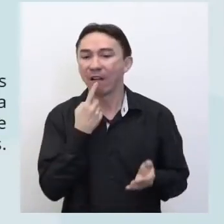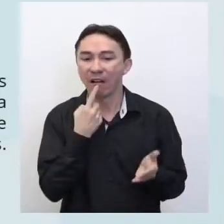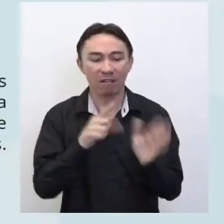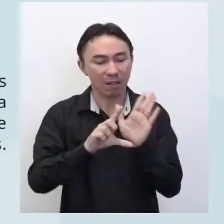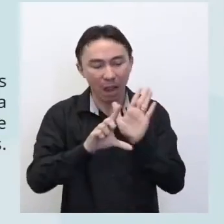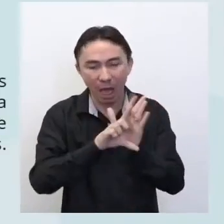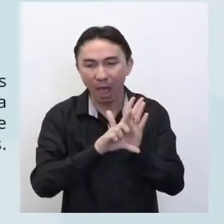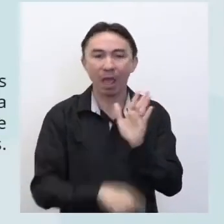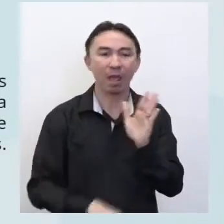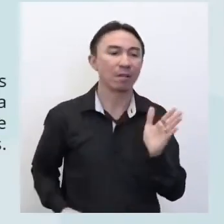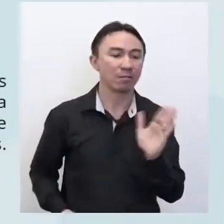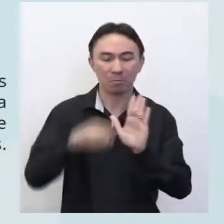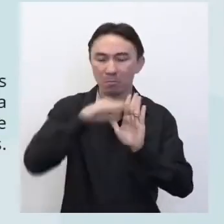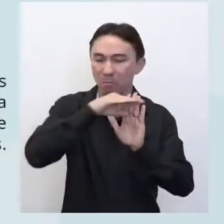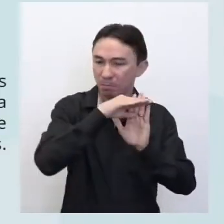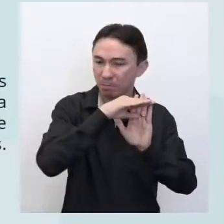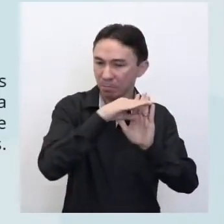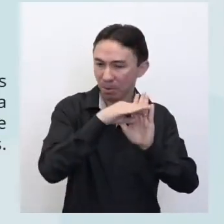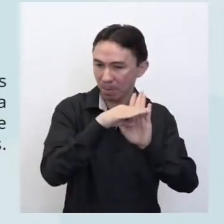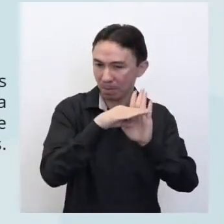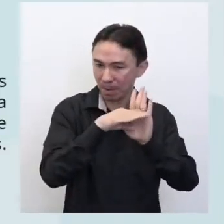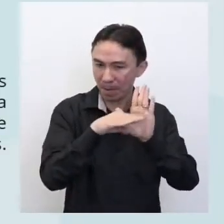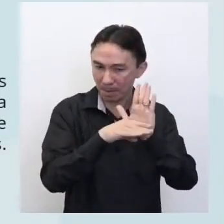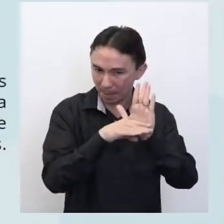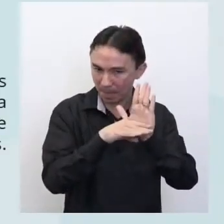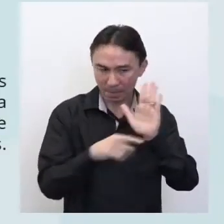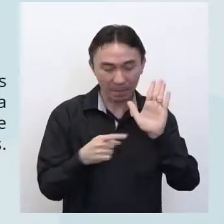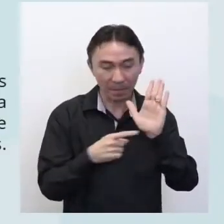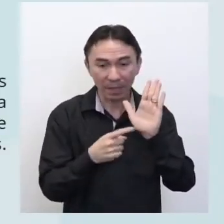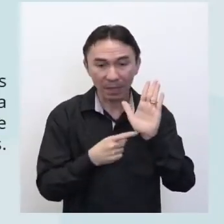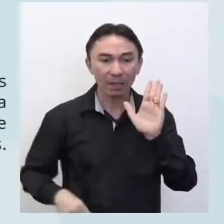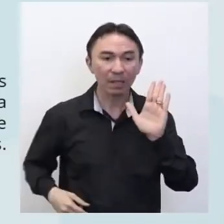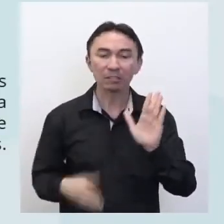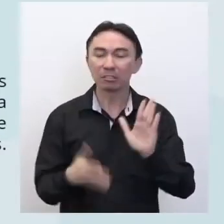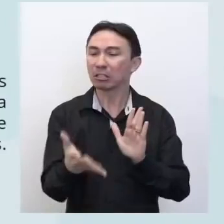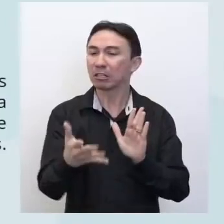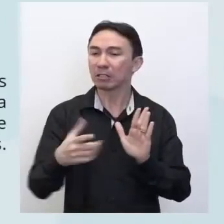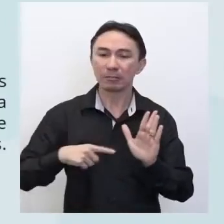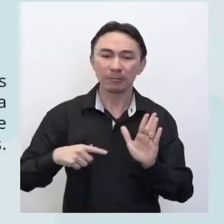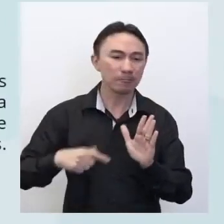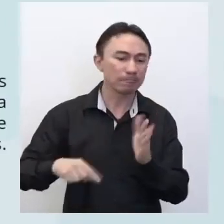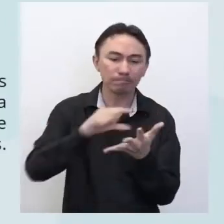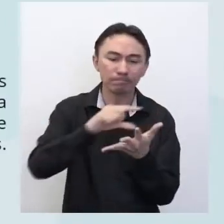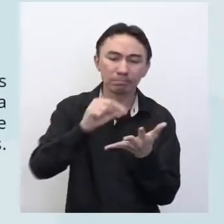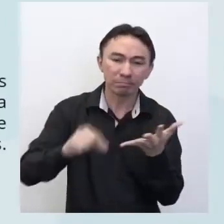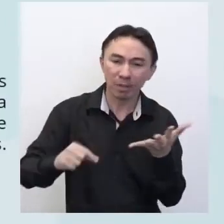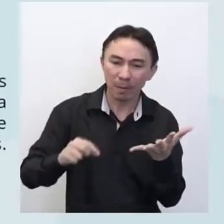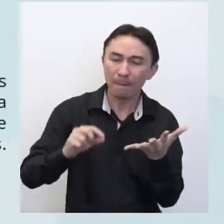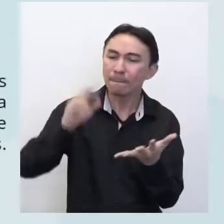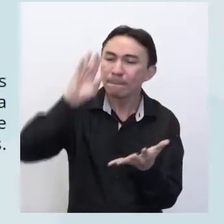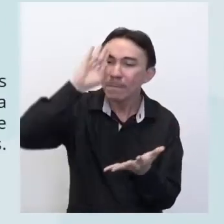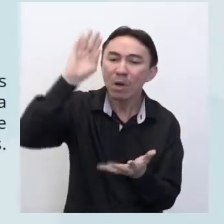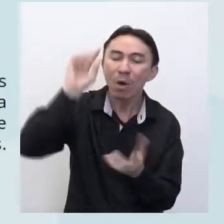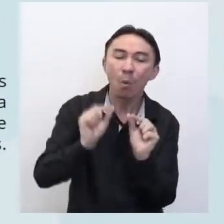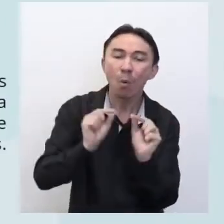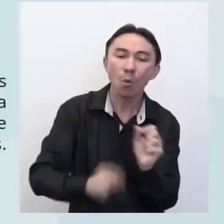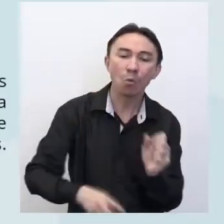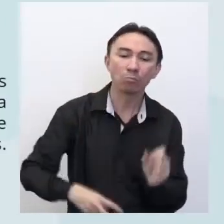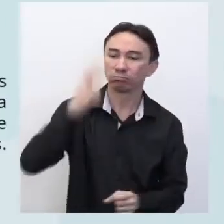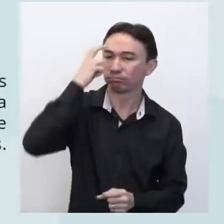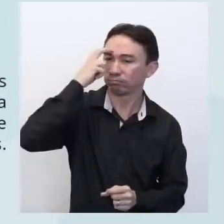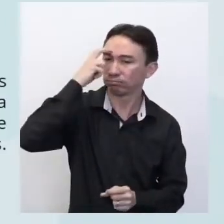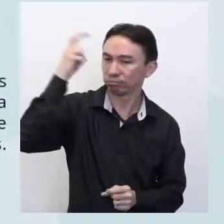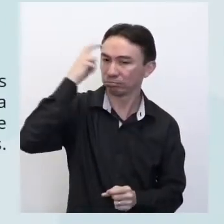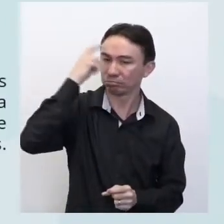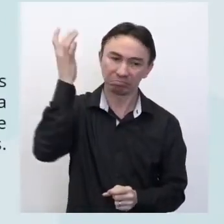das normas, tá certo? Eles teriam como virtude inerente a sabedoria. Depois,